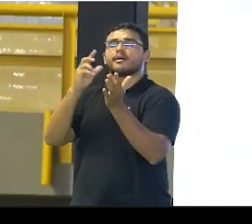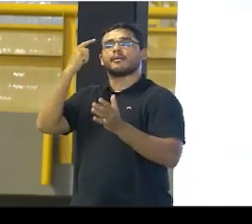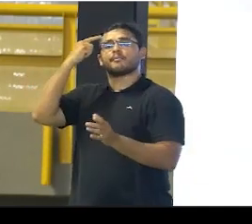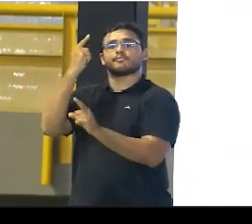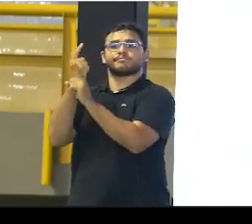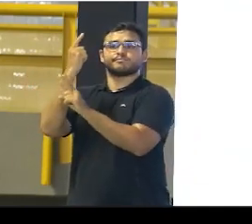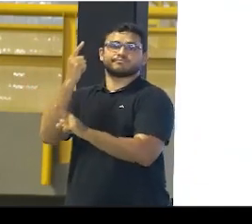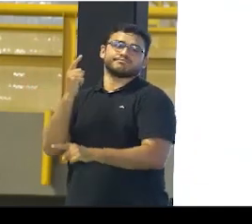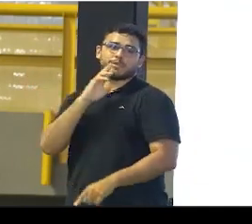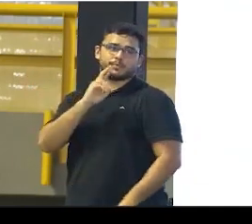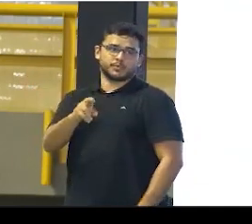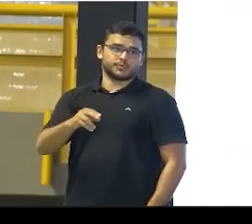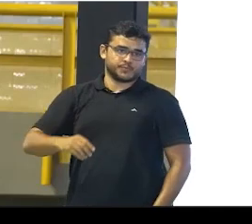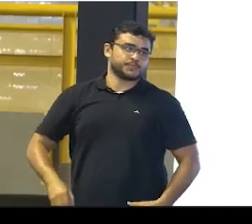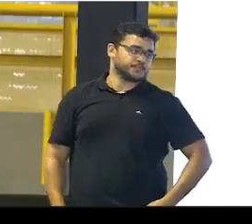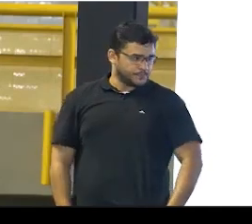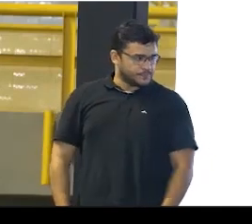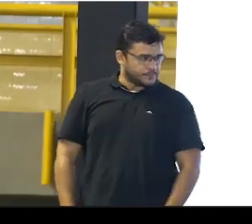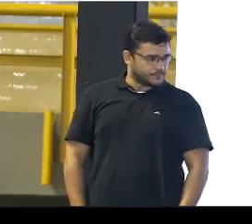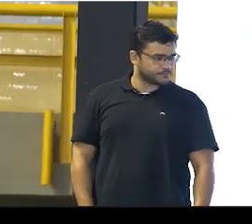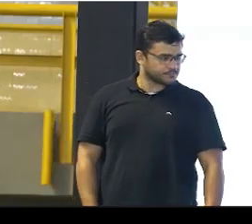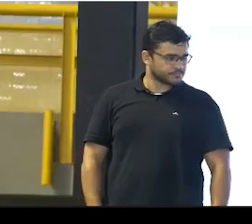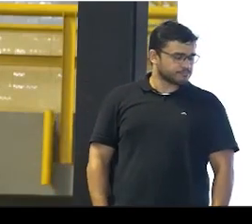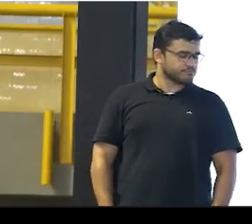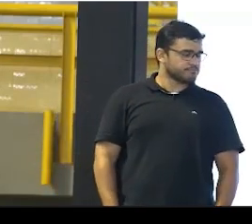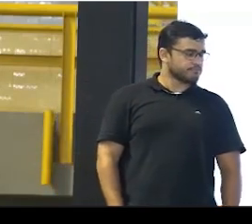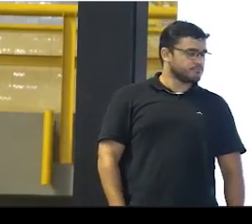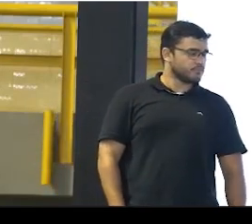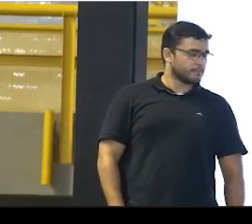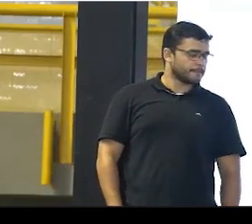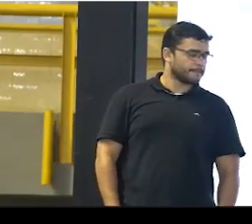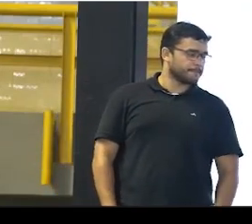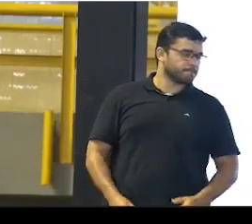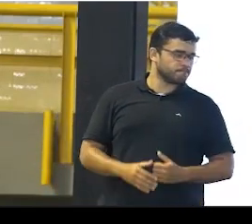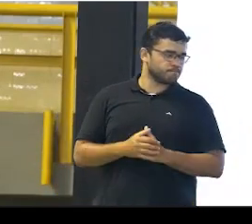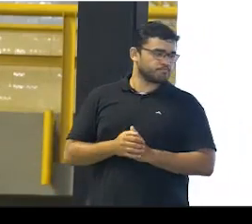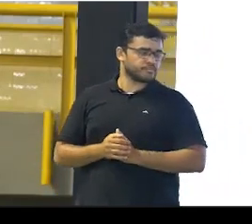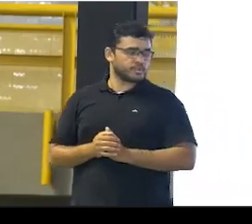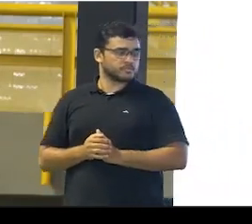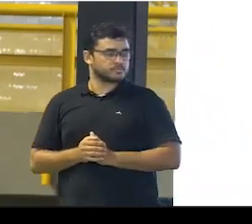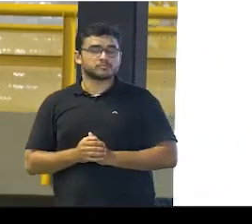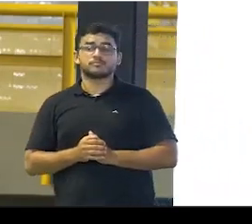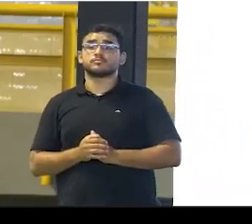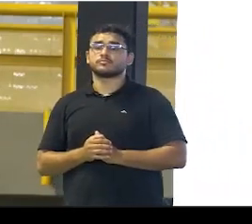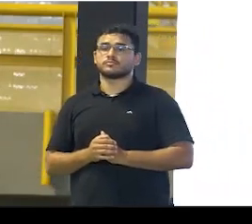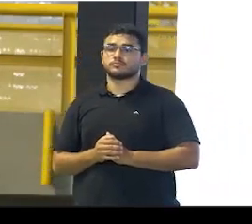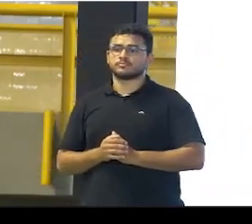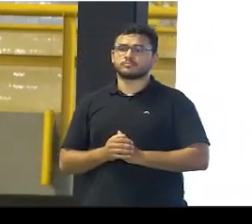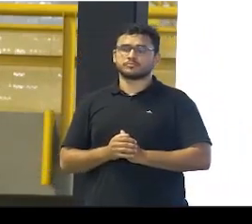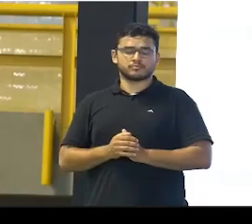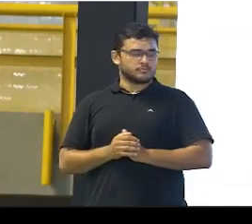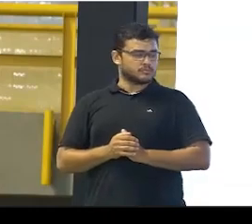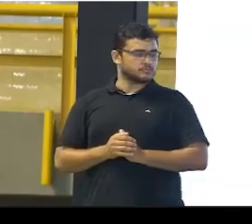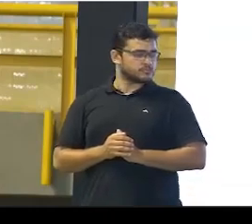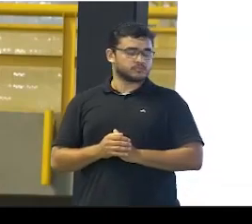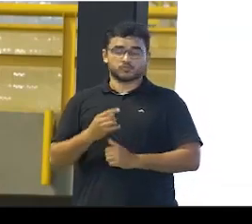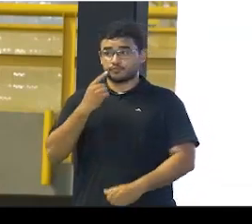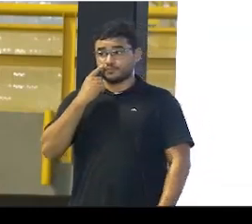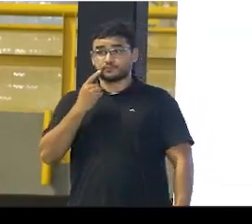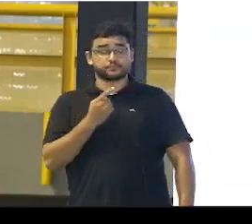quantas cerâmicas compra. Aí às vezes uma pessoa chega, eu faço o serviço, não se preocupe não. Quantas